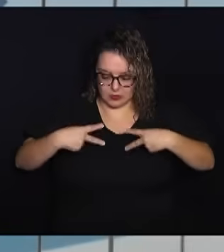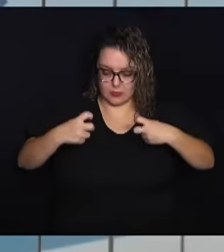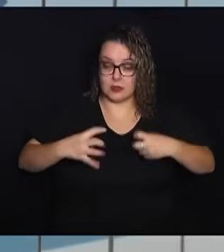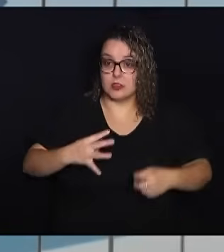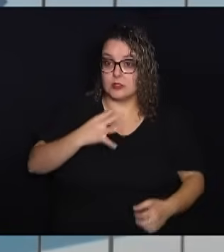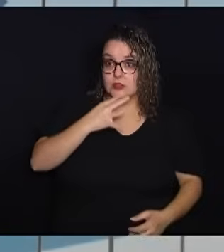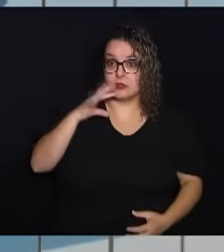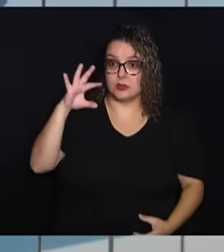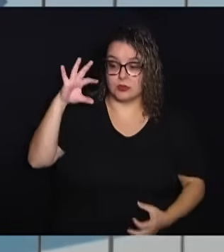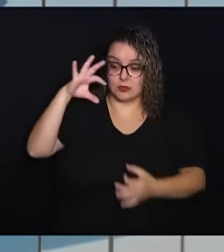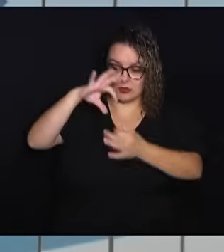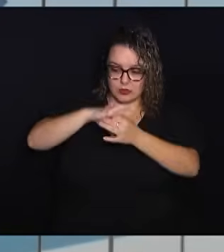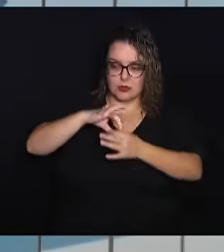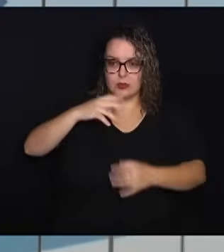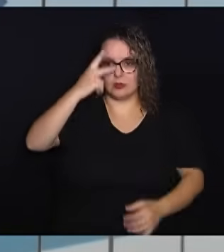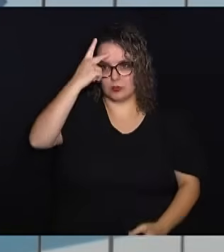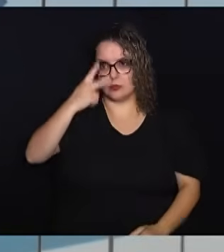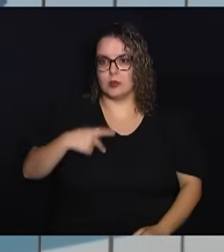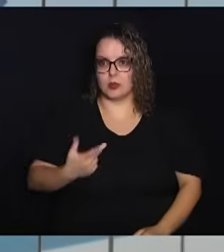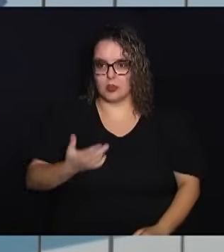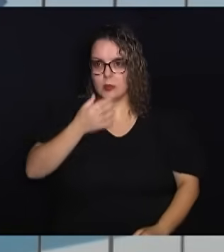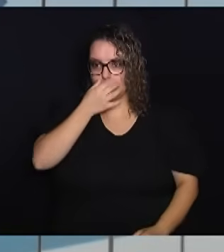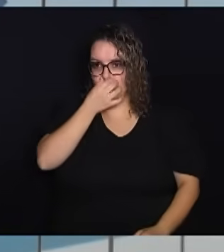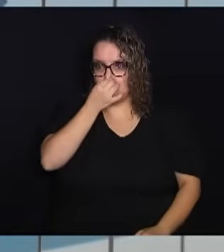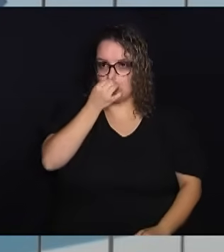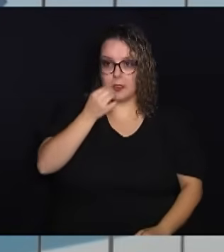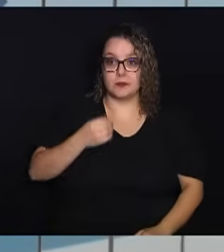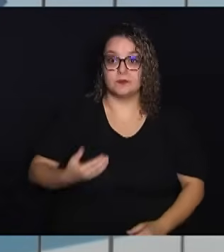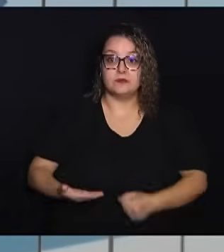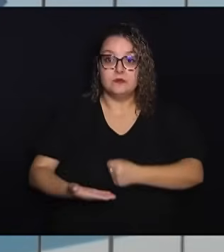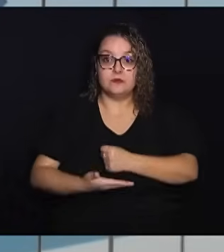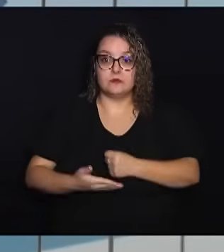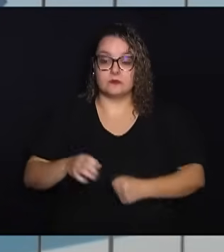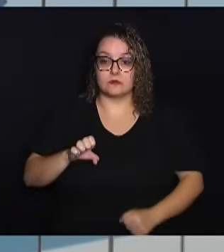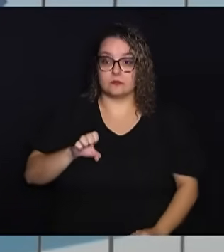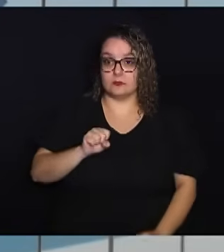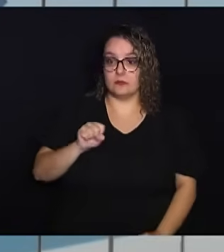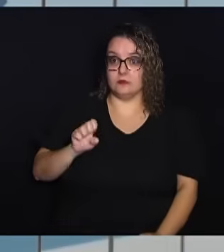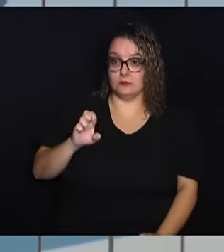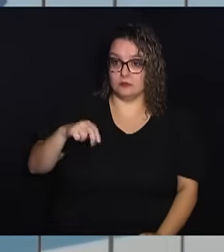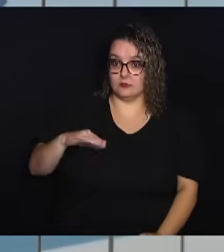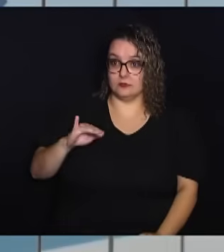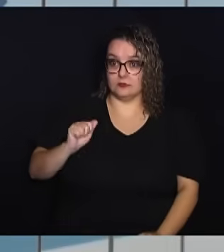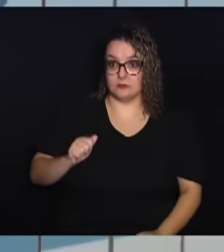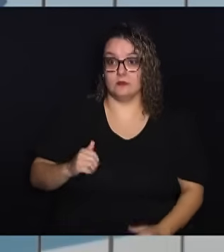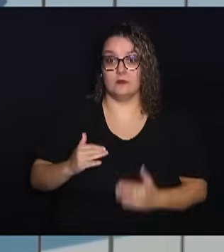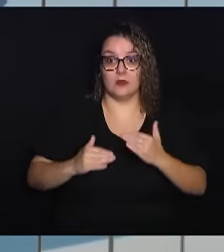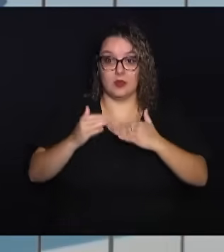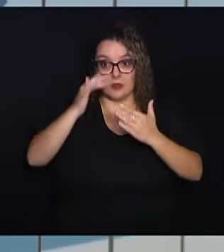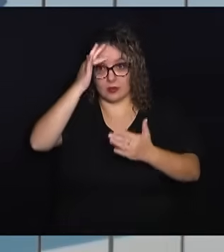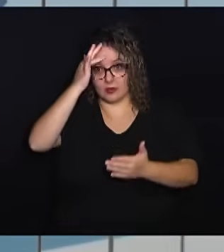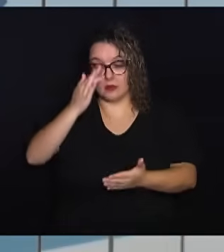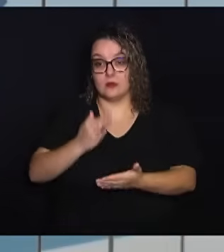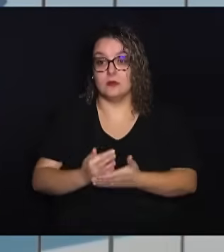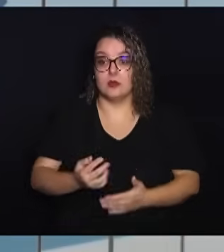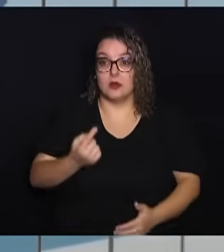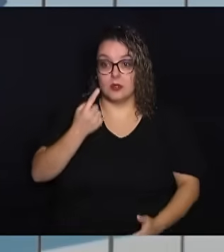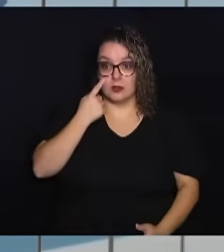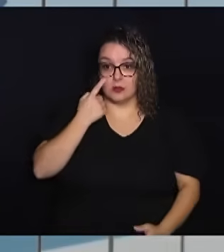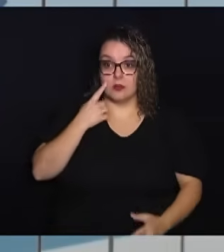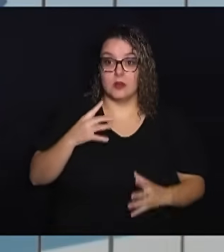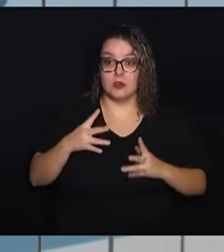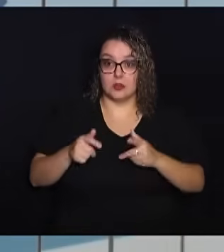se conectar consigo mesmo, resgatar sua essência, desenvolver a sua fé. Eu vi que todas